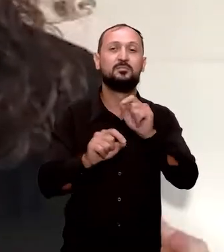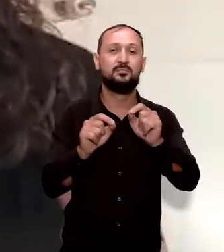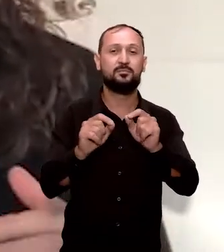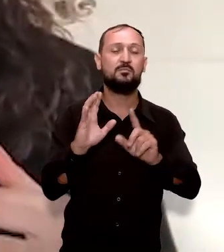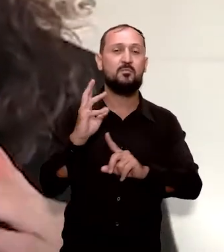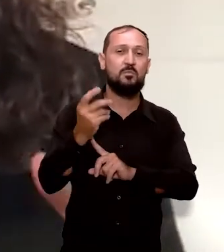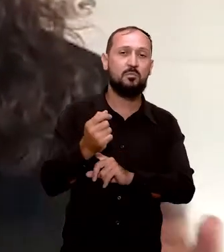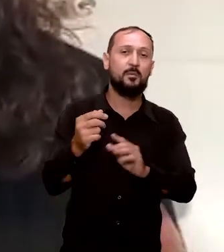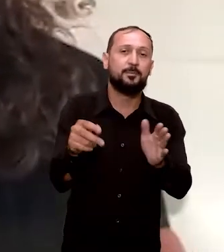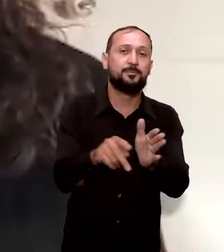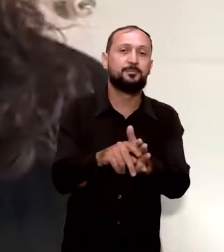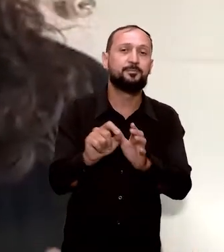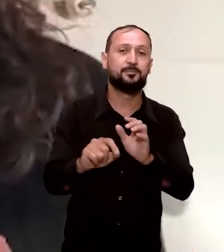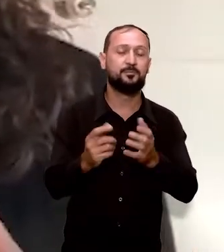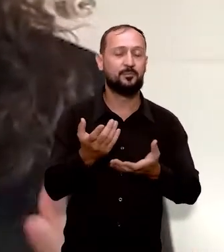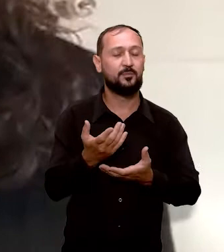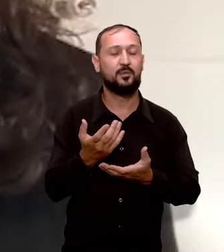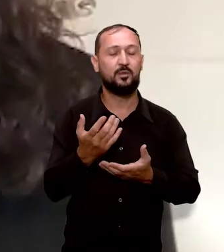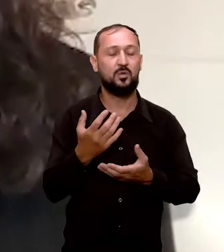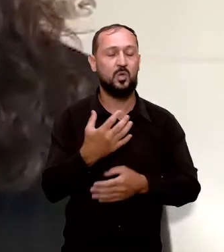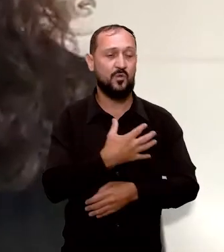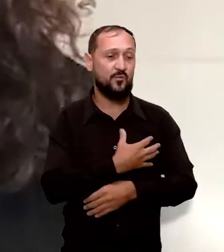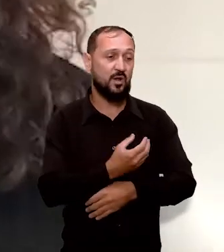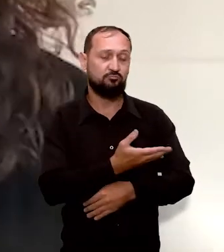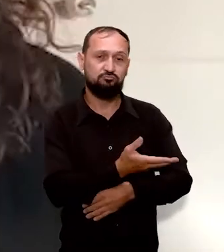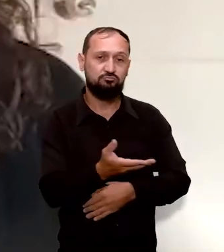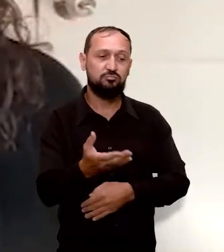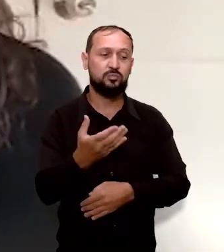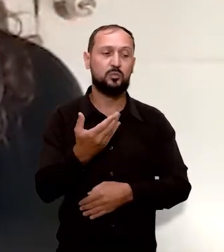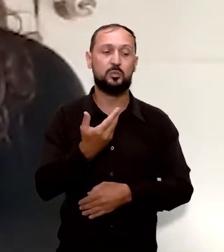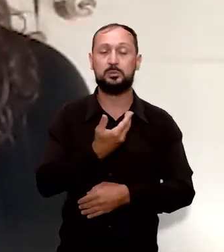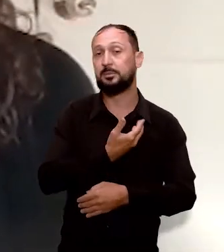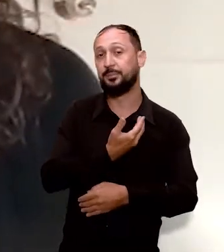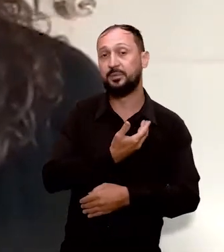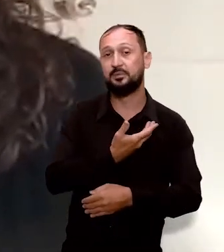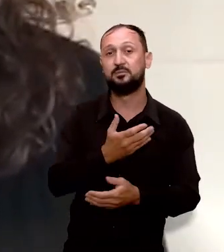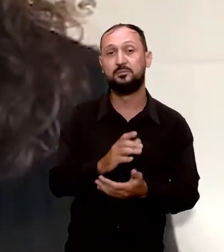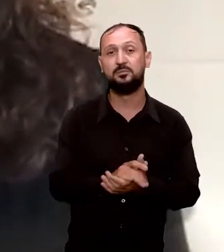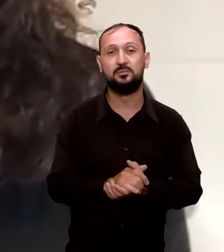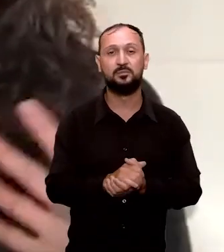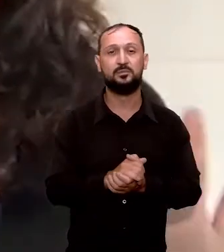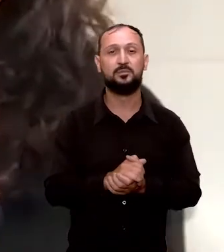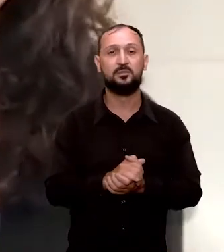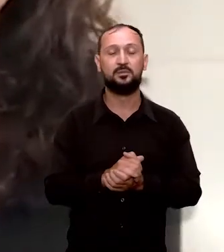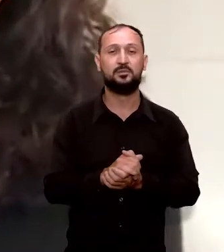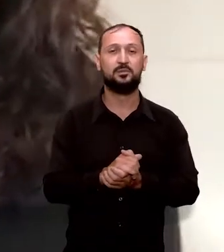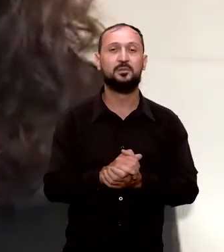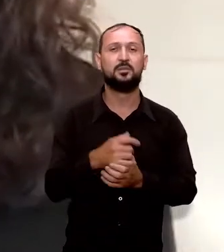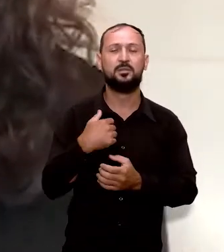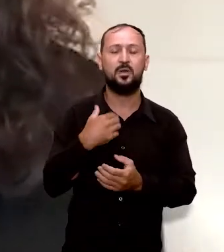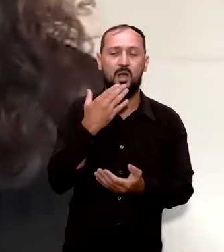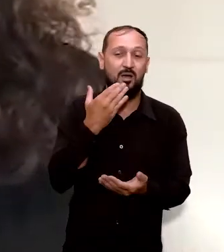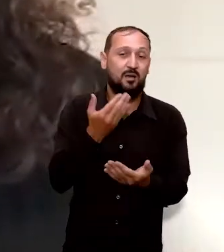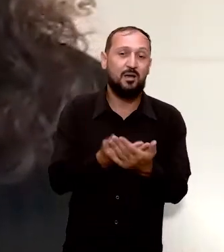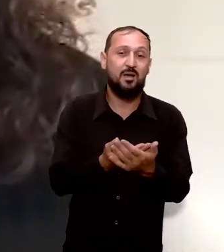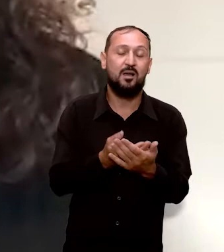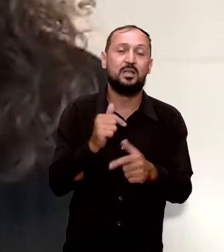foram tudo para esse caminho, assim, da arte, né? E muitos dos sobrinhos dela também, dos amigos